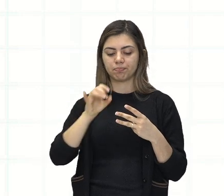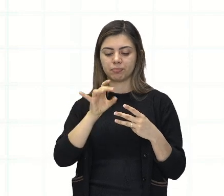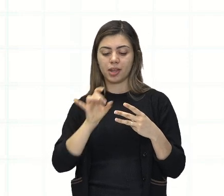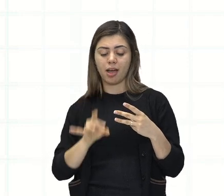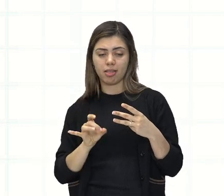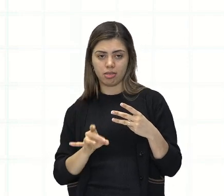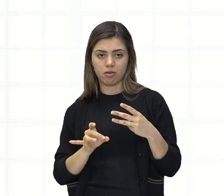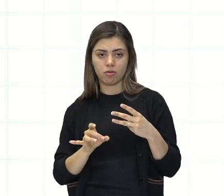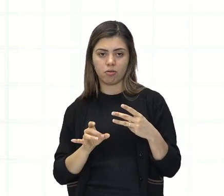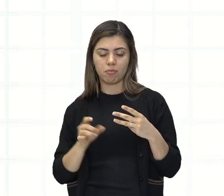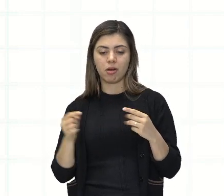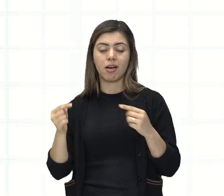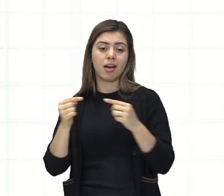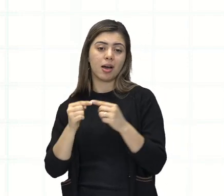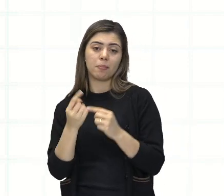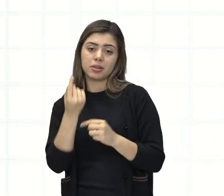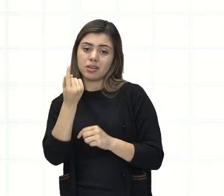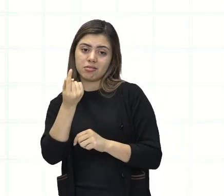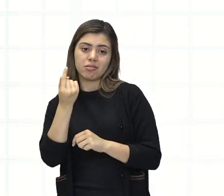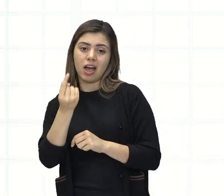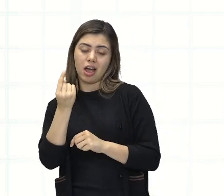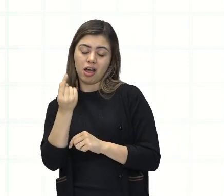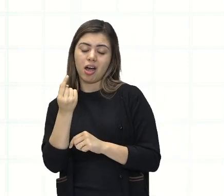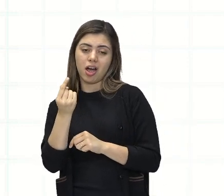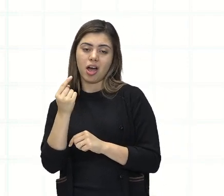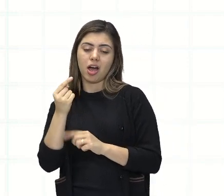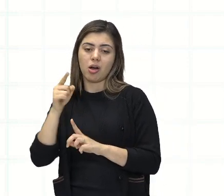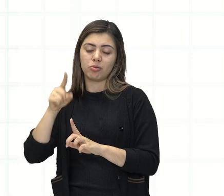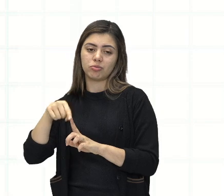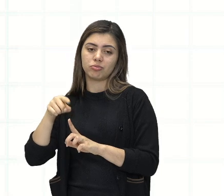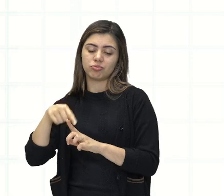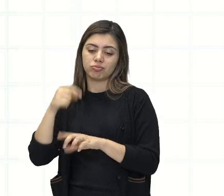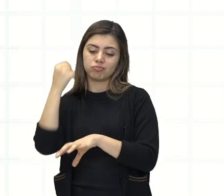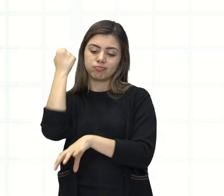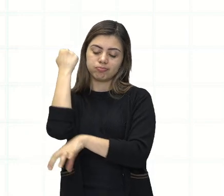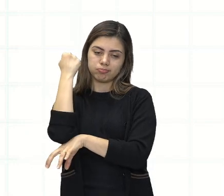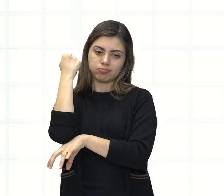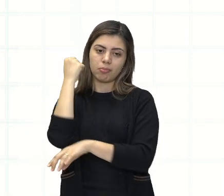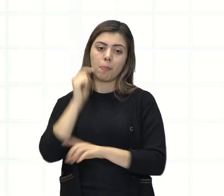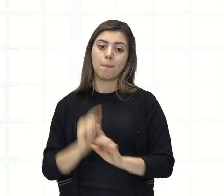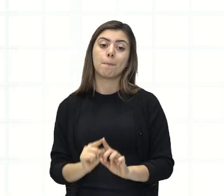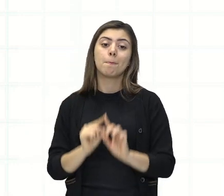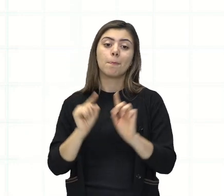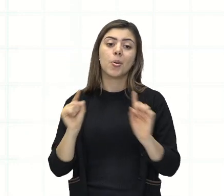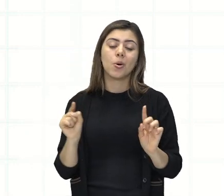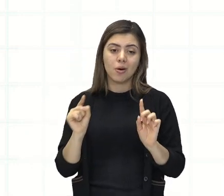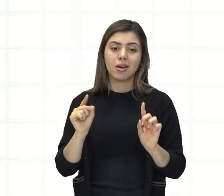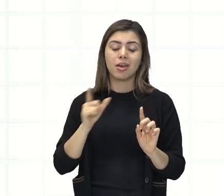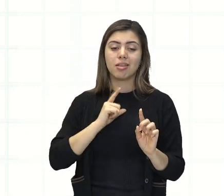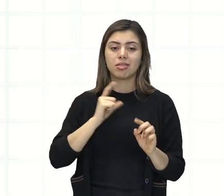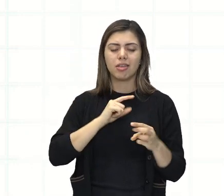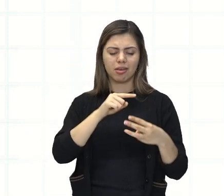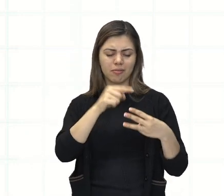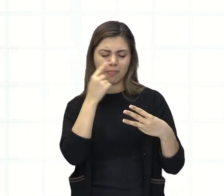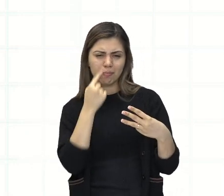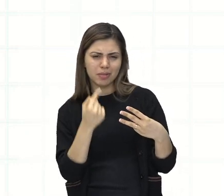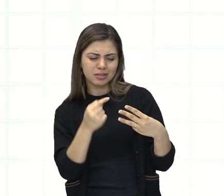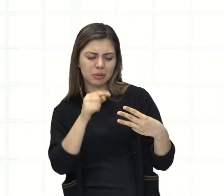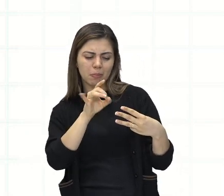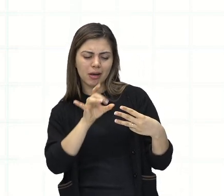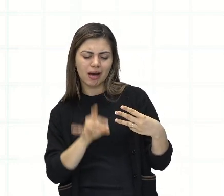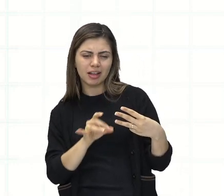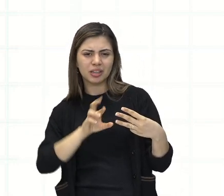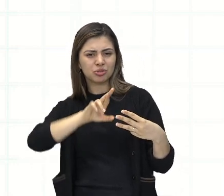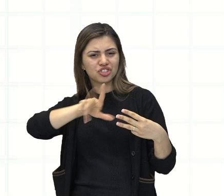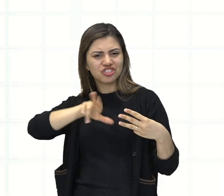Todas elas se referem a uma raiz. Só que há uma variante aí. A